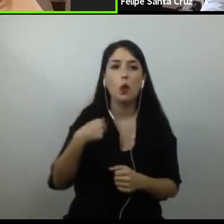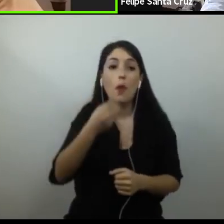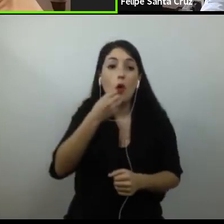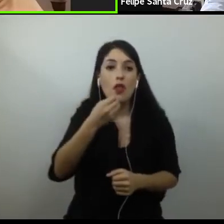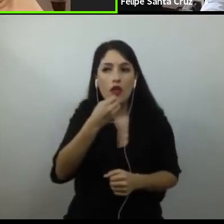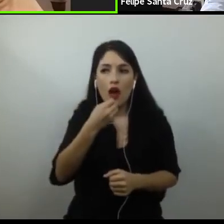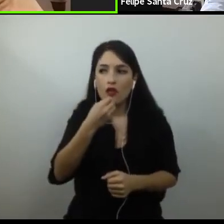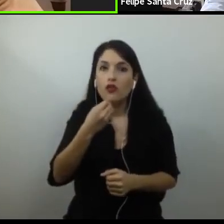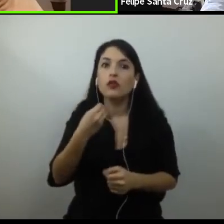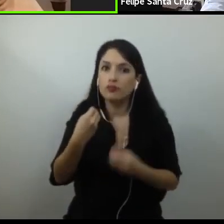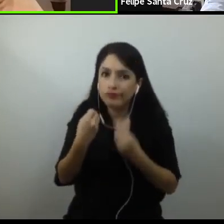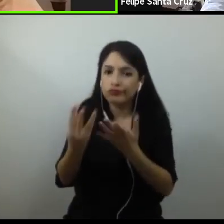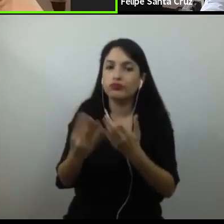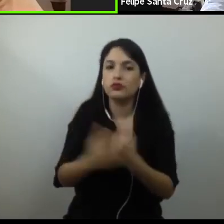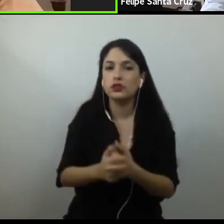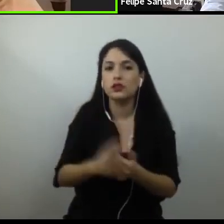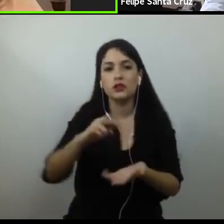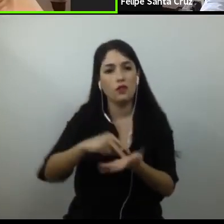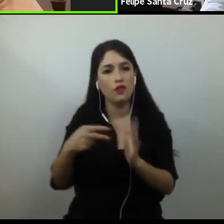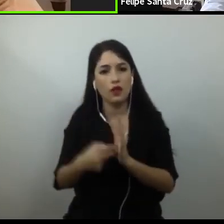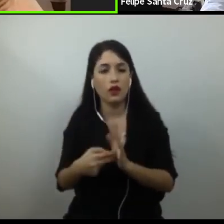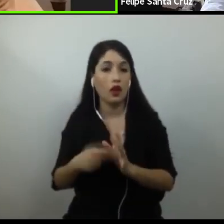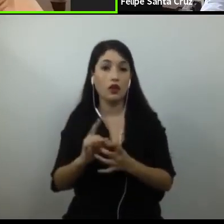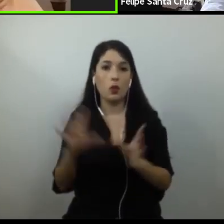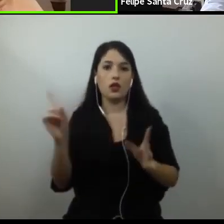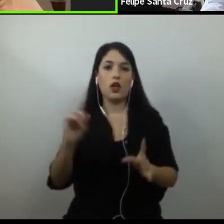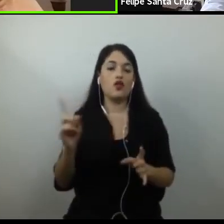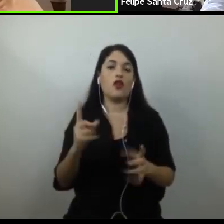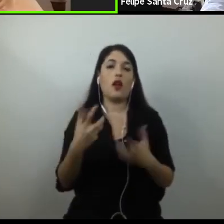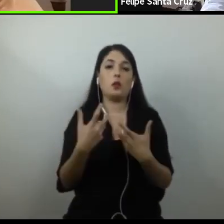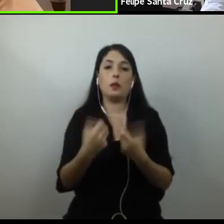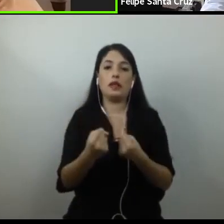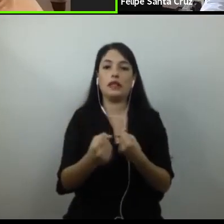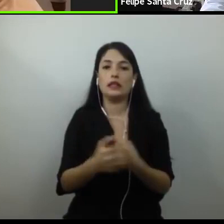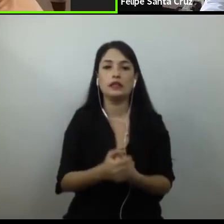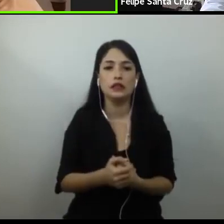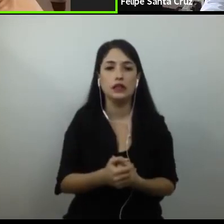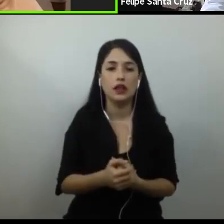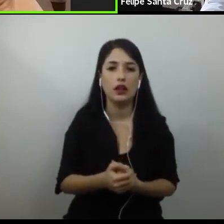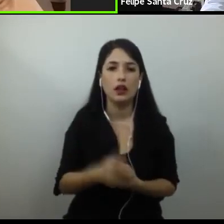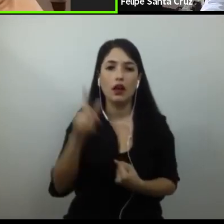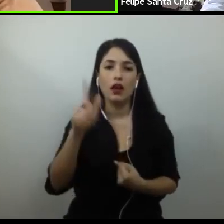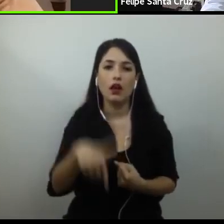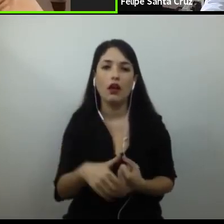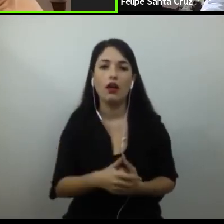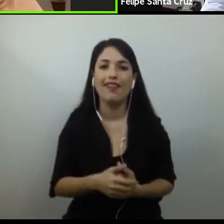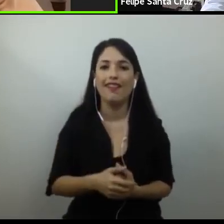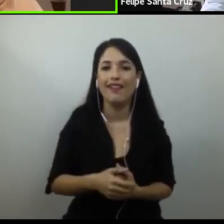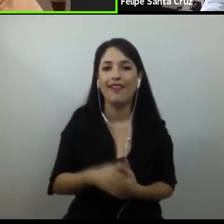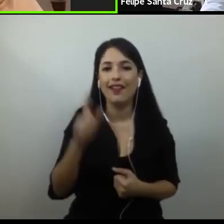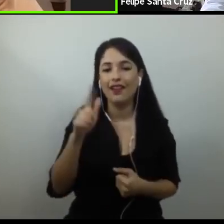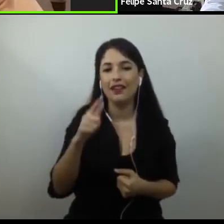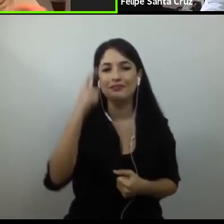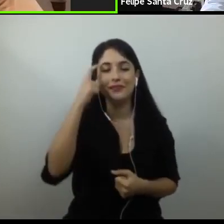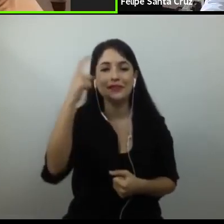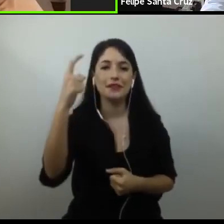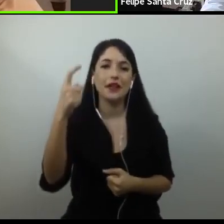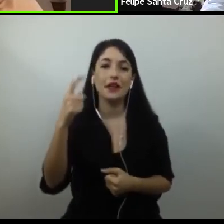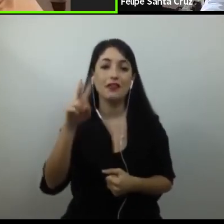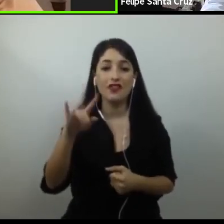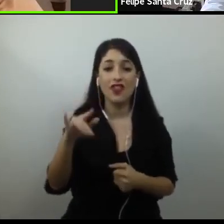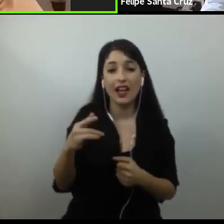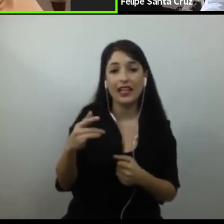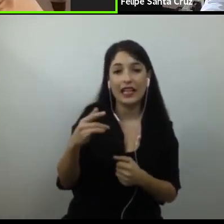oportunidade. É não se deixar atemorizar, é não se deixar intimidar. Eu estou mais esperançoso hoje do que